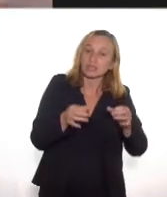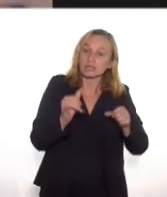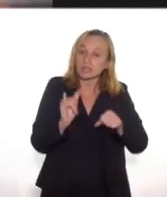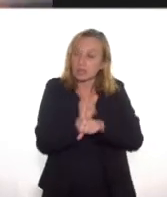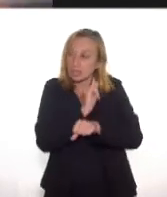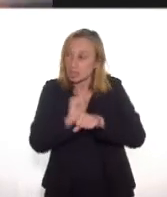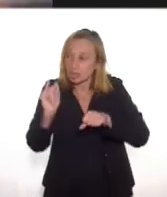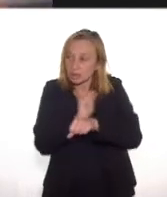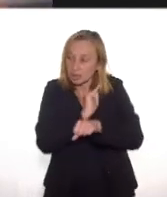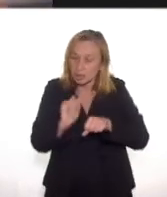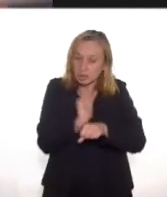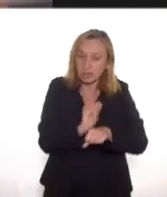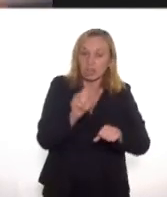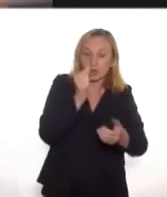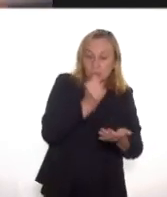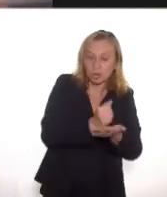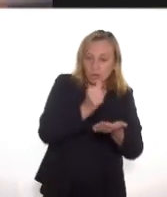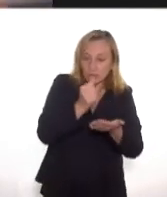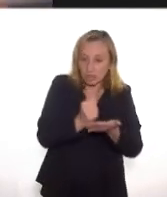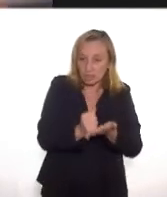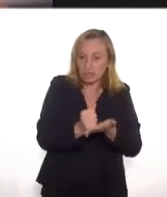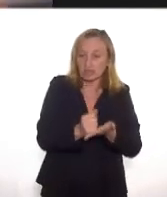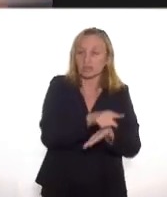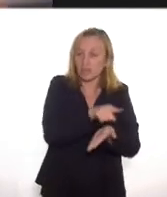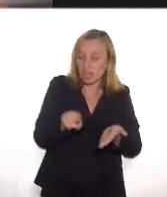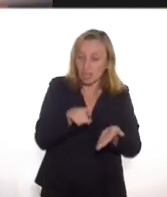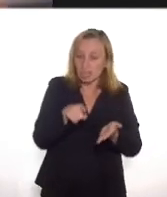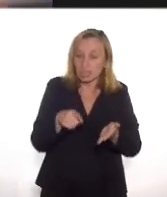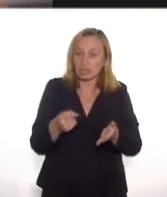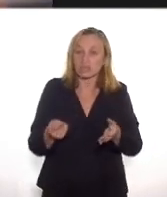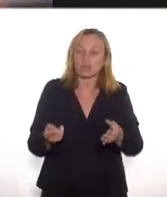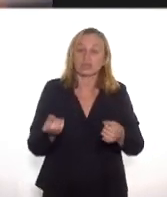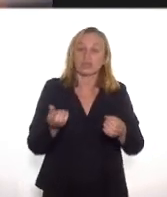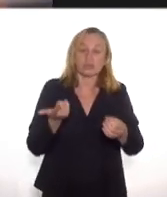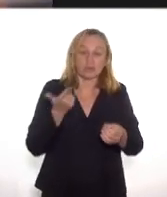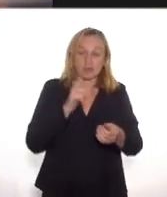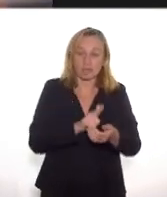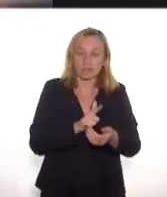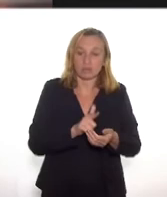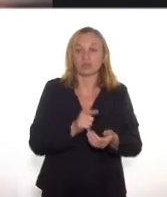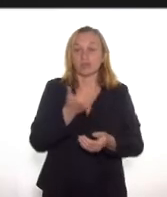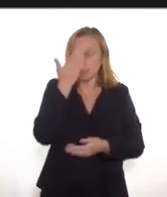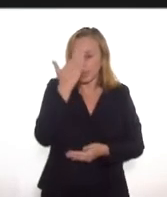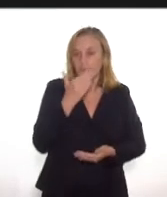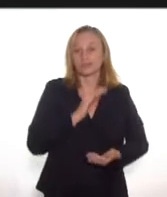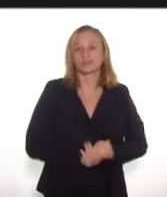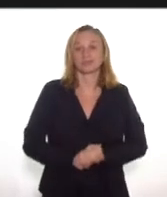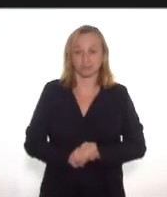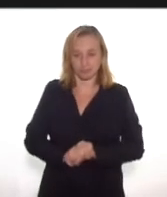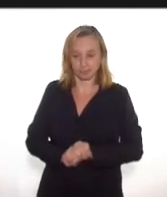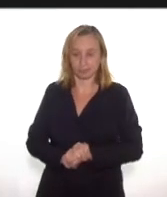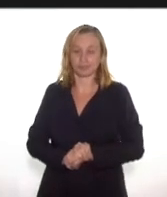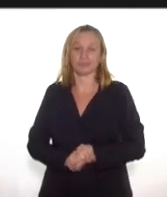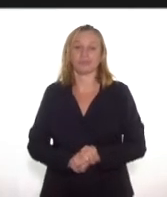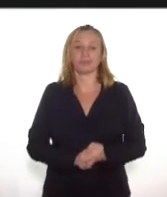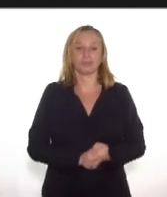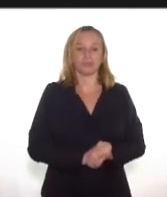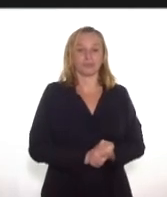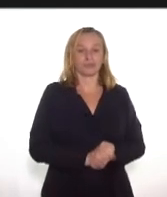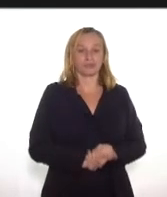a contratação daqueles que passarem dentro do limite de vaga. Obrigado.